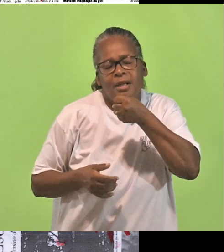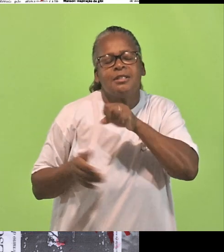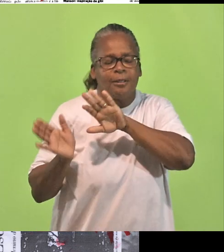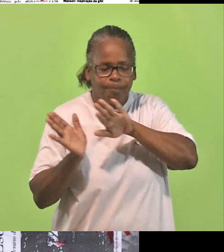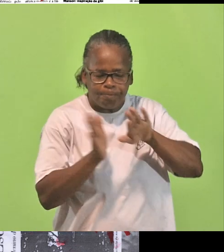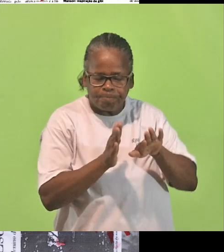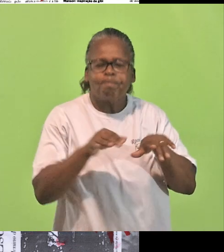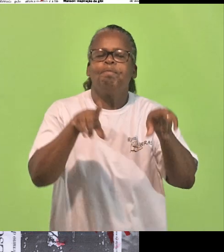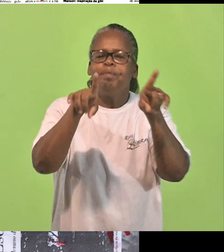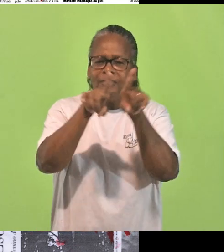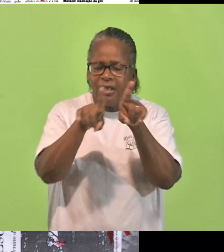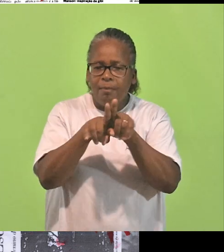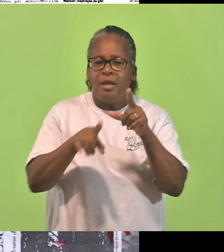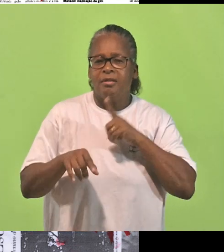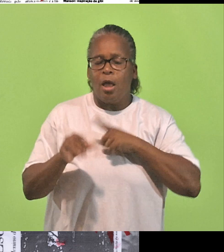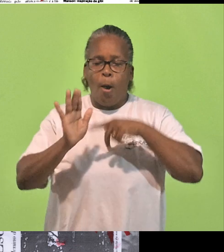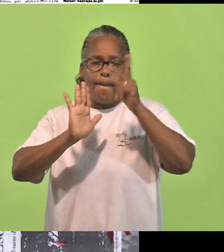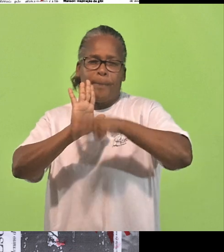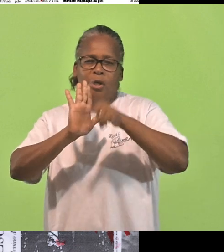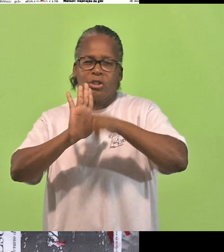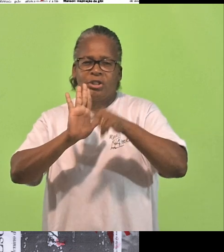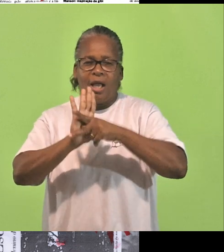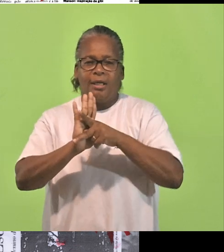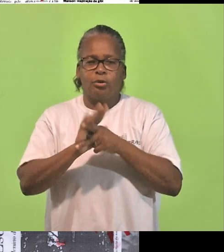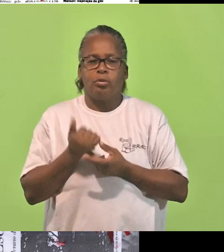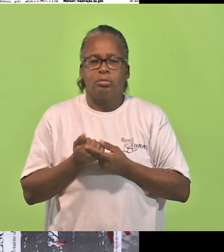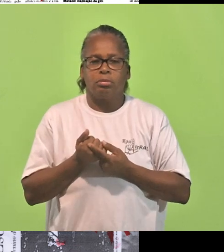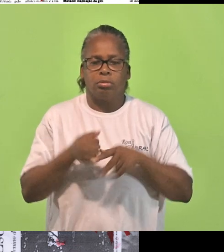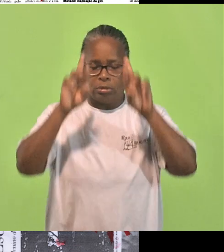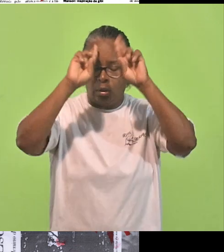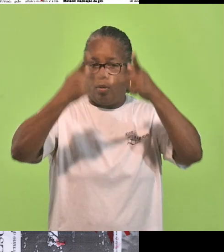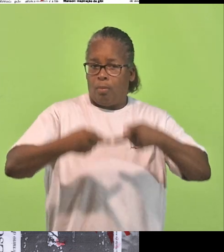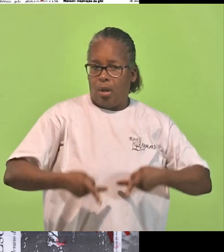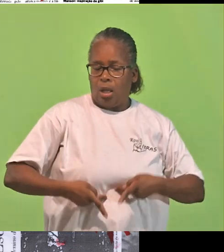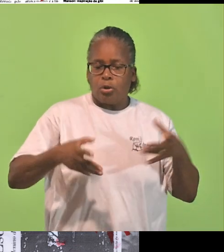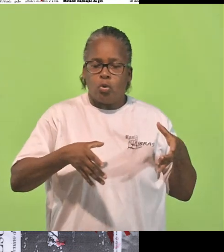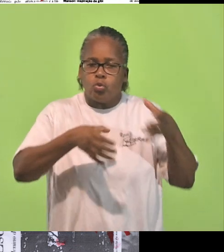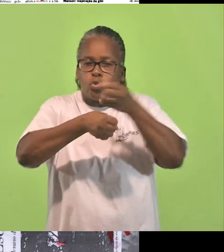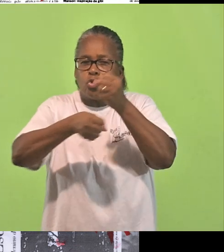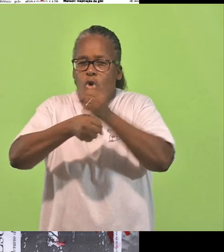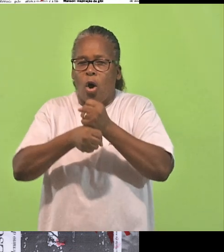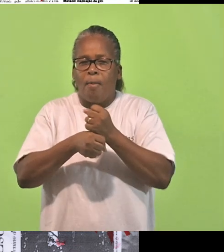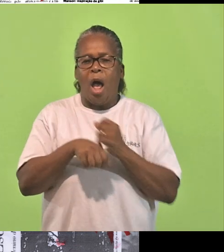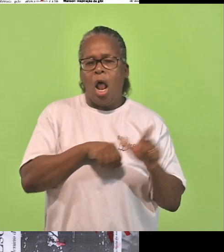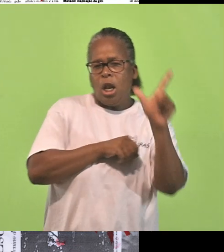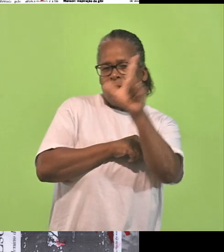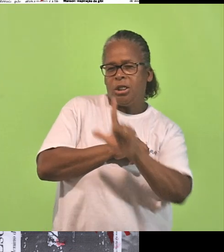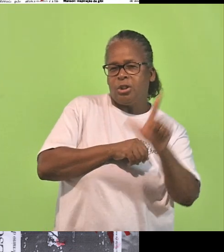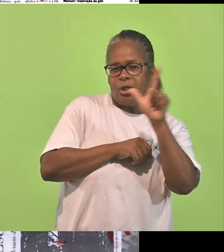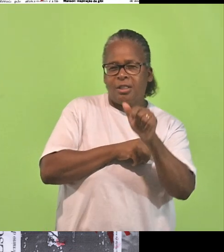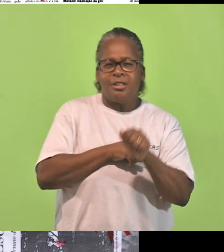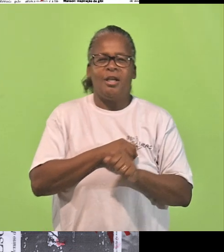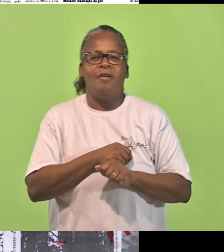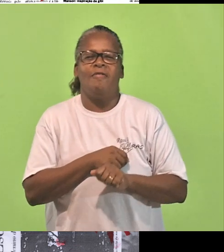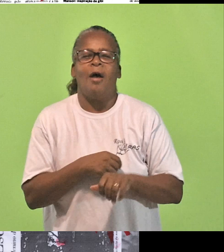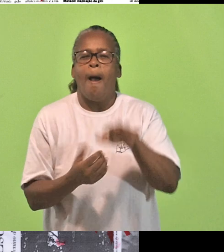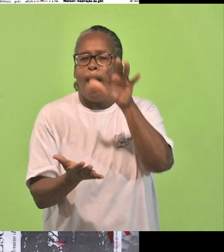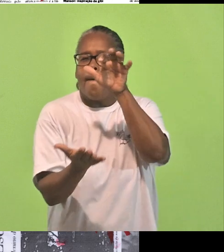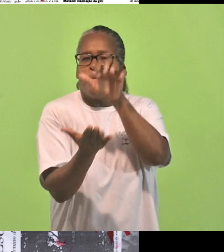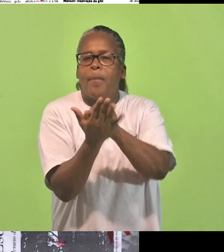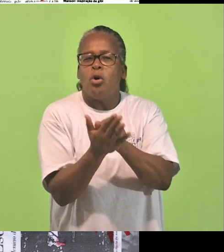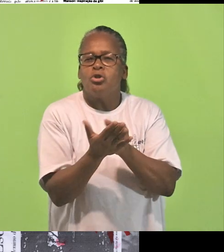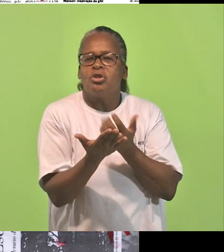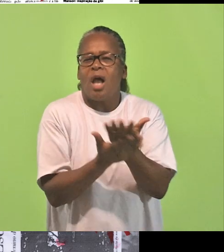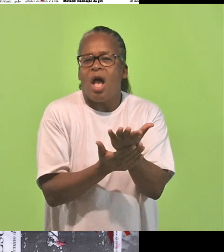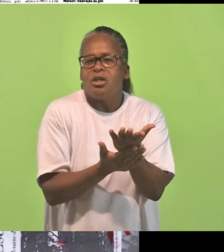e Altamira, do seu projeto contínuo Projeto Humanos, que soma literatura, podcast, jornalismo investigativo